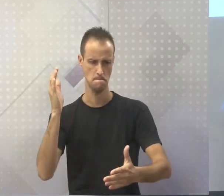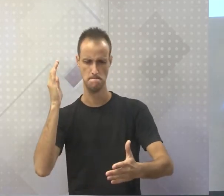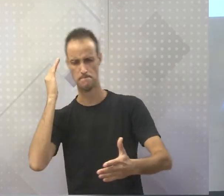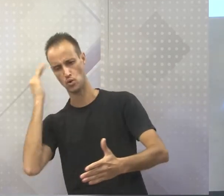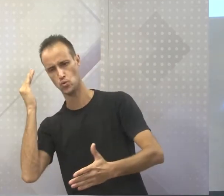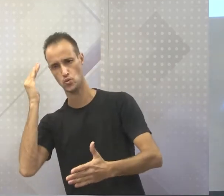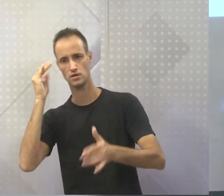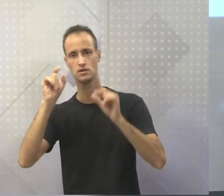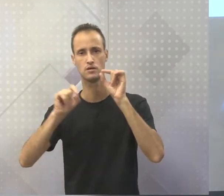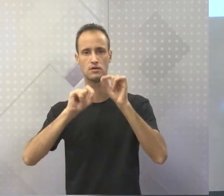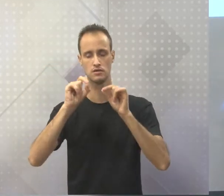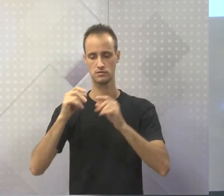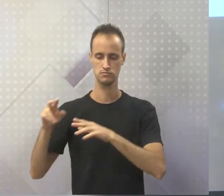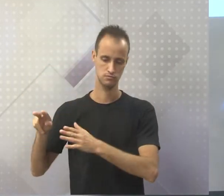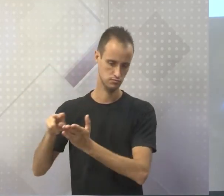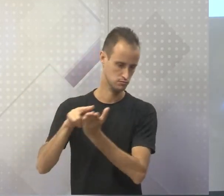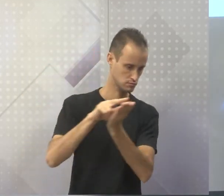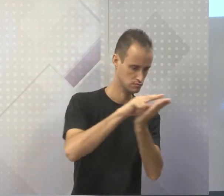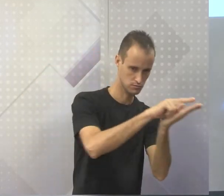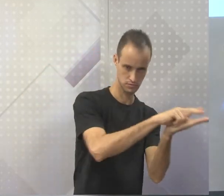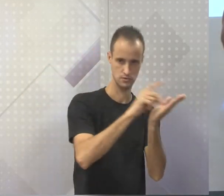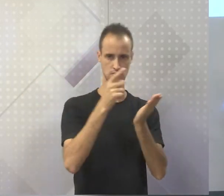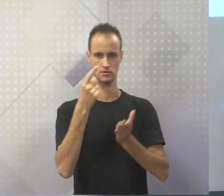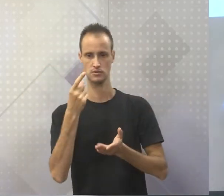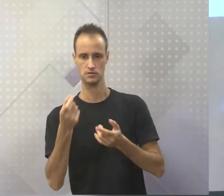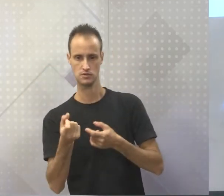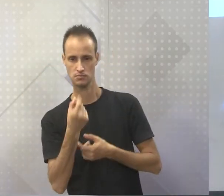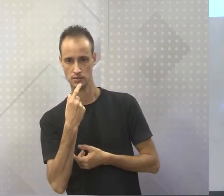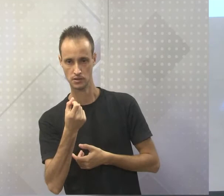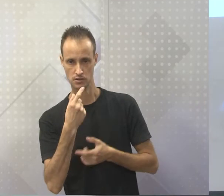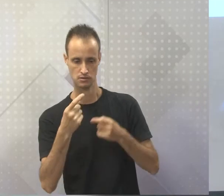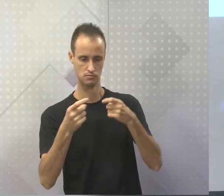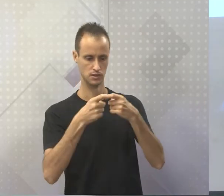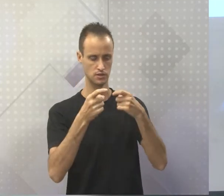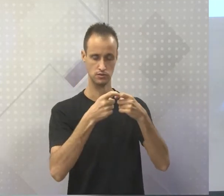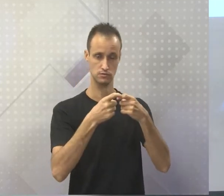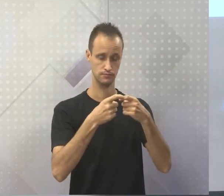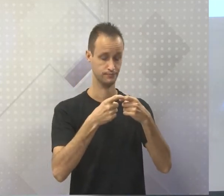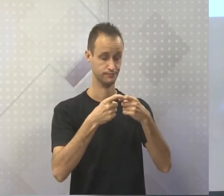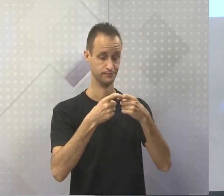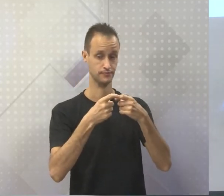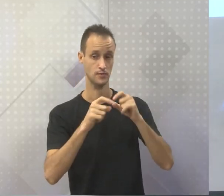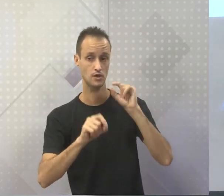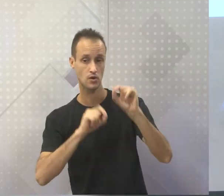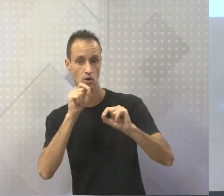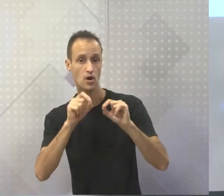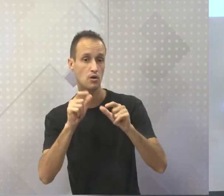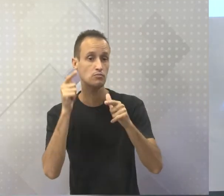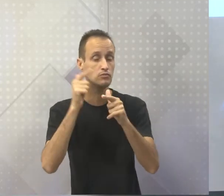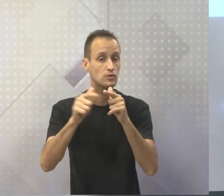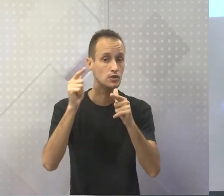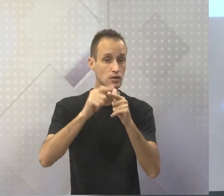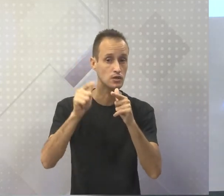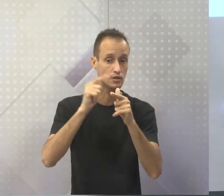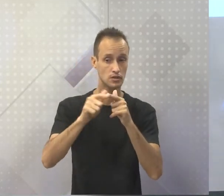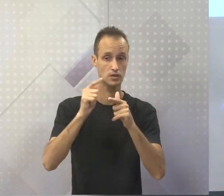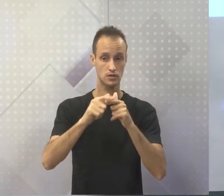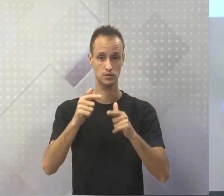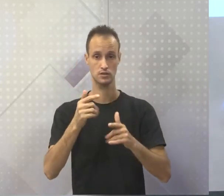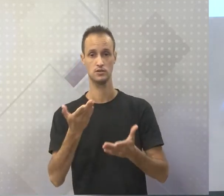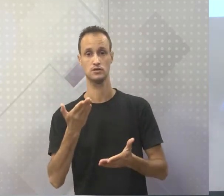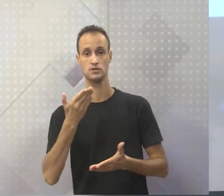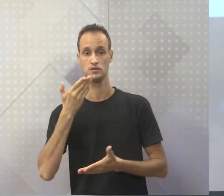lá, levam para o médico, quando observa a sua glicemia, está lá embaixo. Você é um indivíduo que tem problemas de